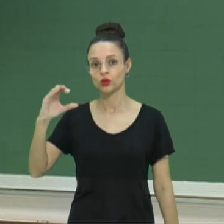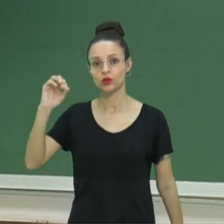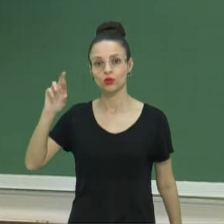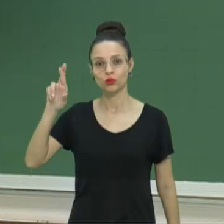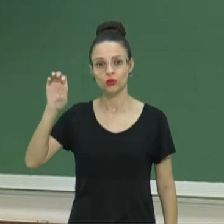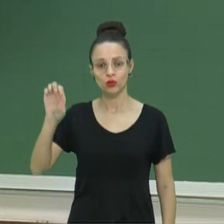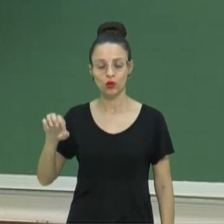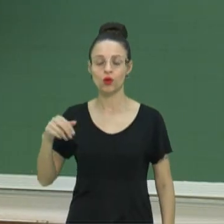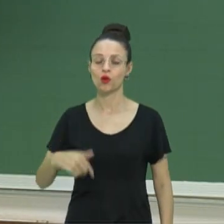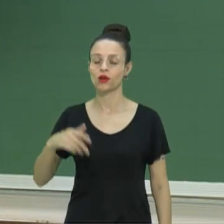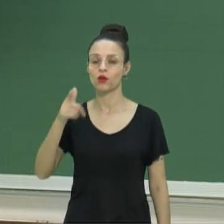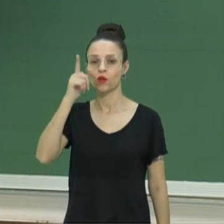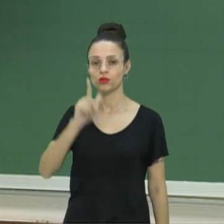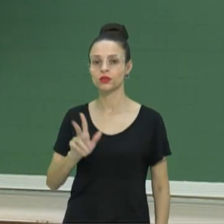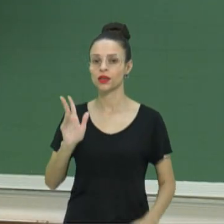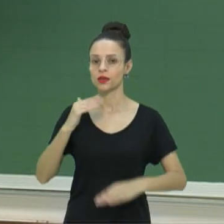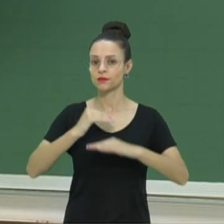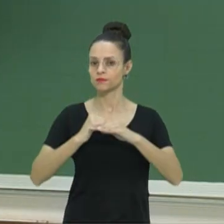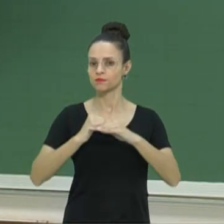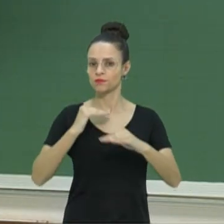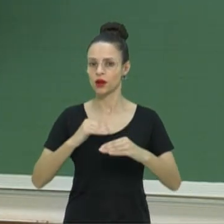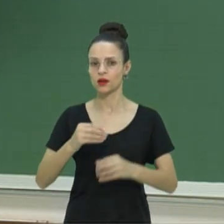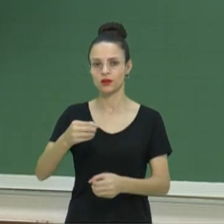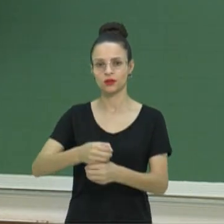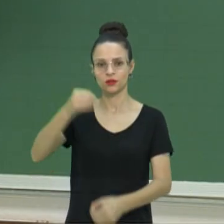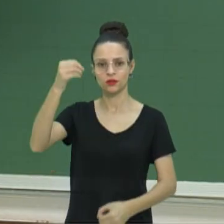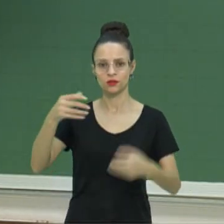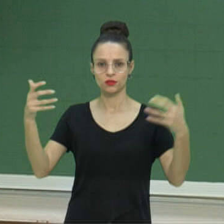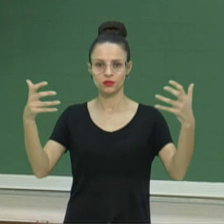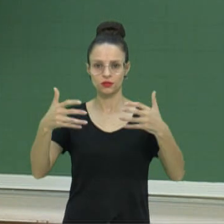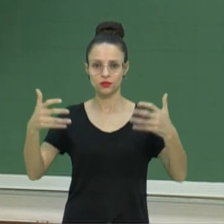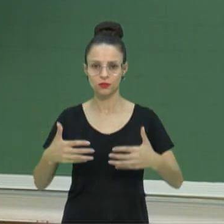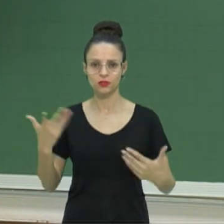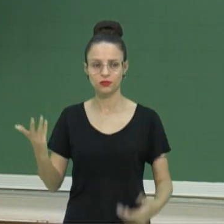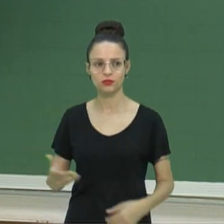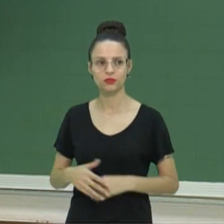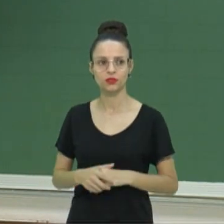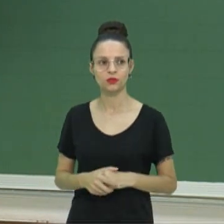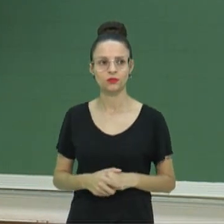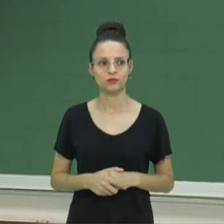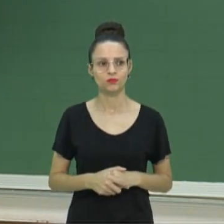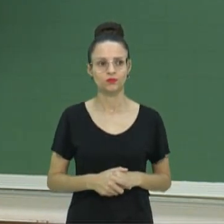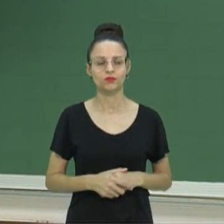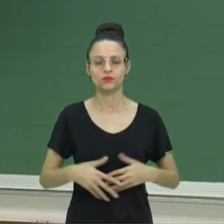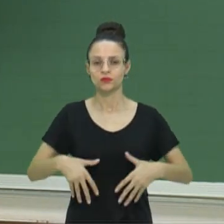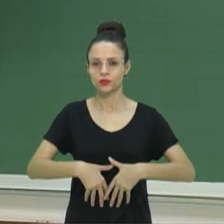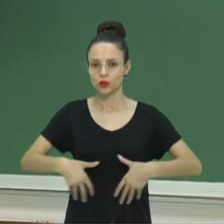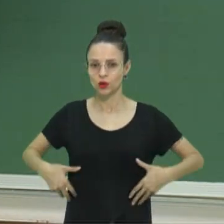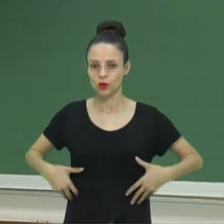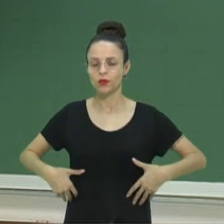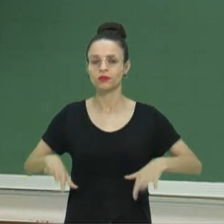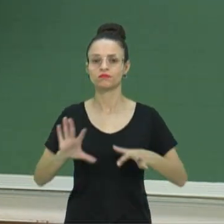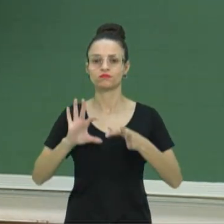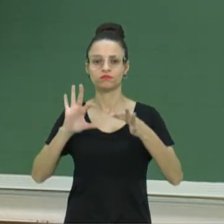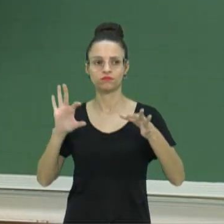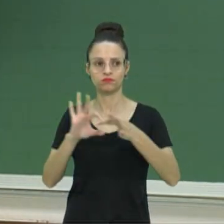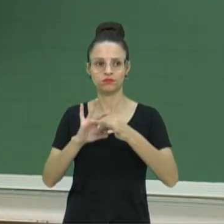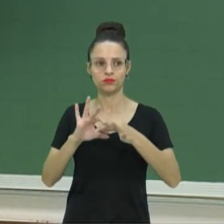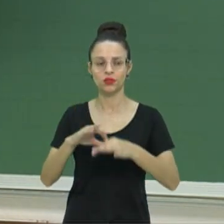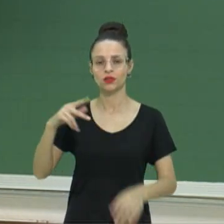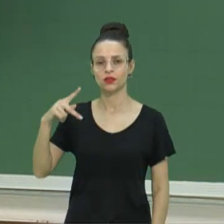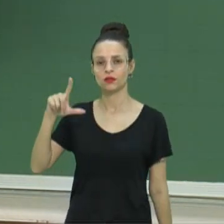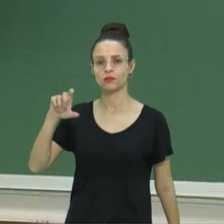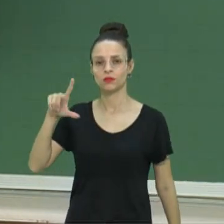músculos da estabilização do core. Desde o transverso do abdômen, que é responsável pela sustentação da coluna, e o pélvico, que é